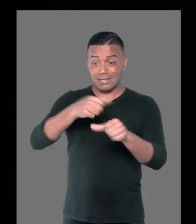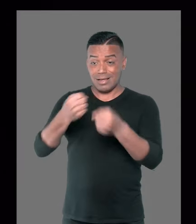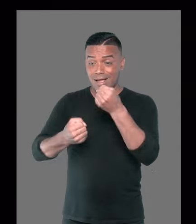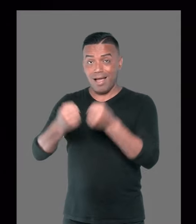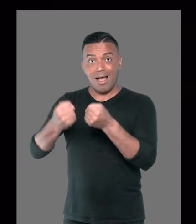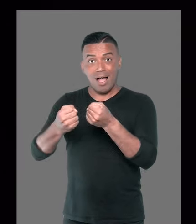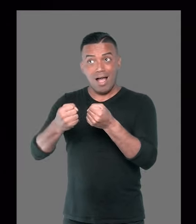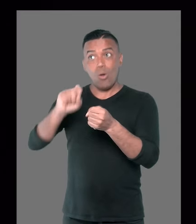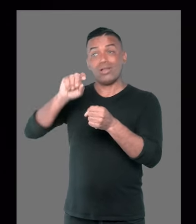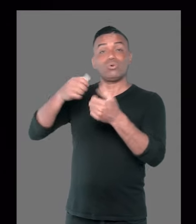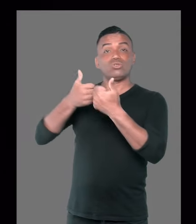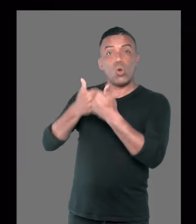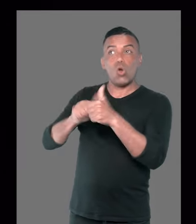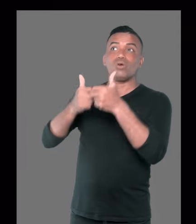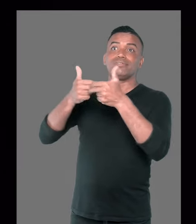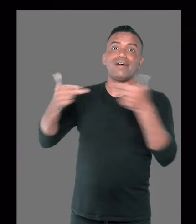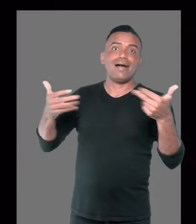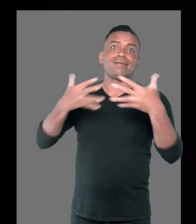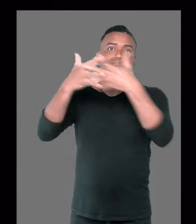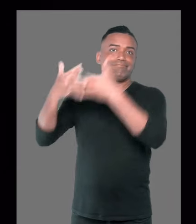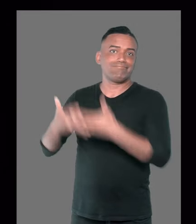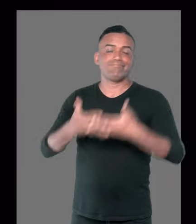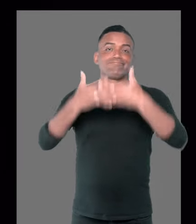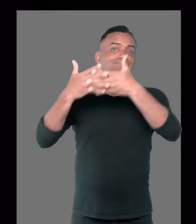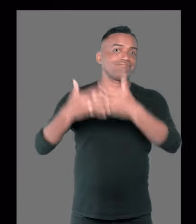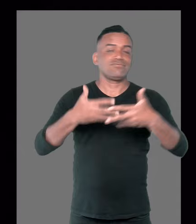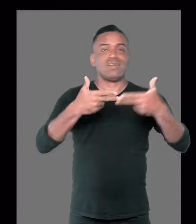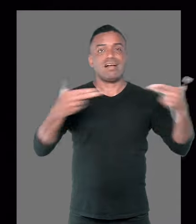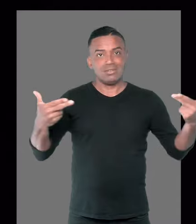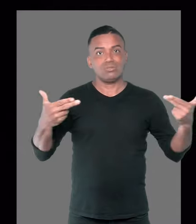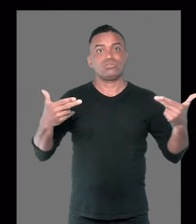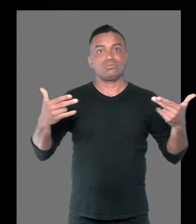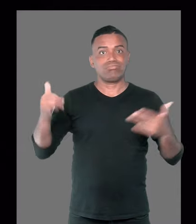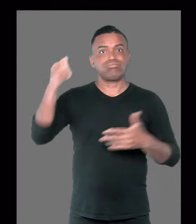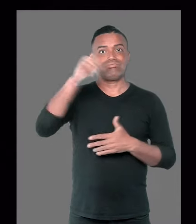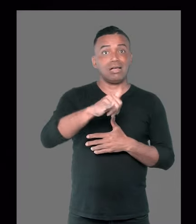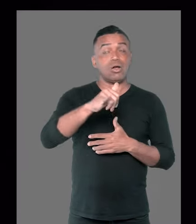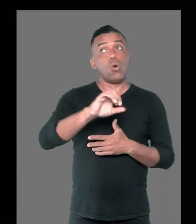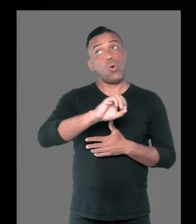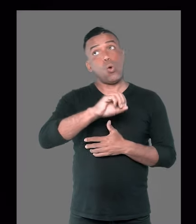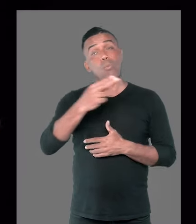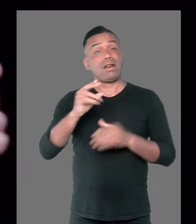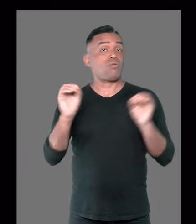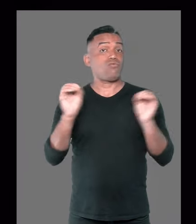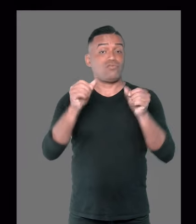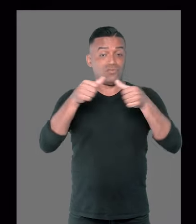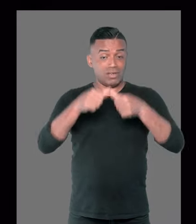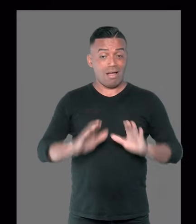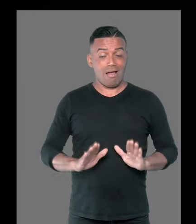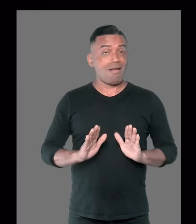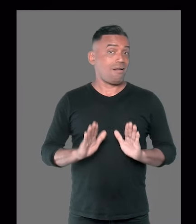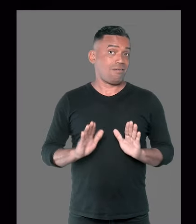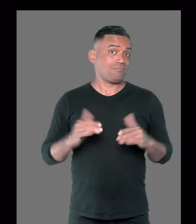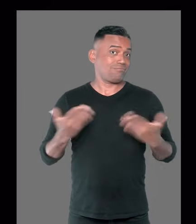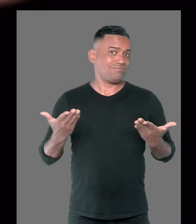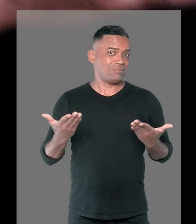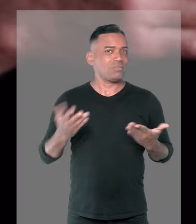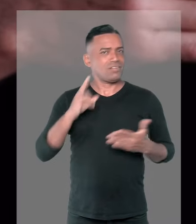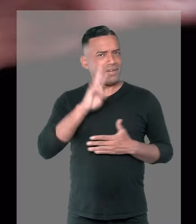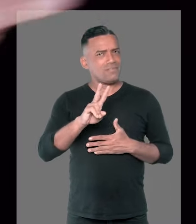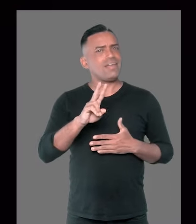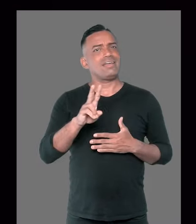e depois para os veículos de transporte de massa assim por diante ou para você não ir para lugar nenhum a vasta maioria das pessoas que vai ver isso aqui